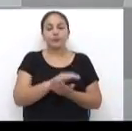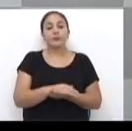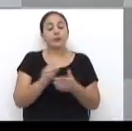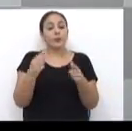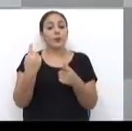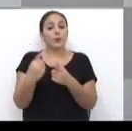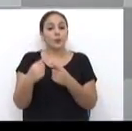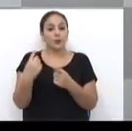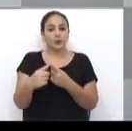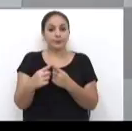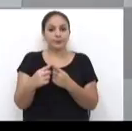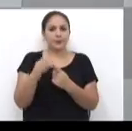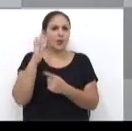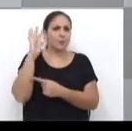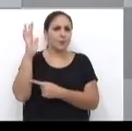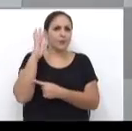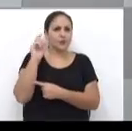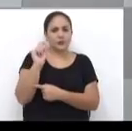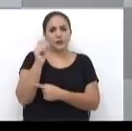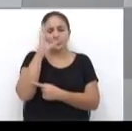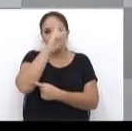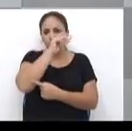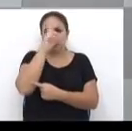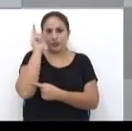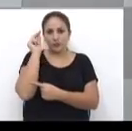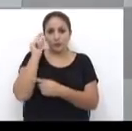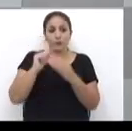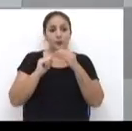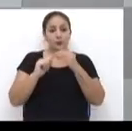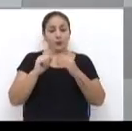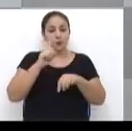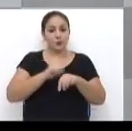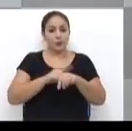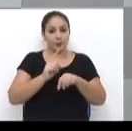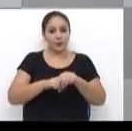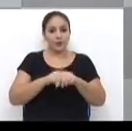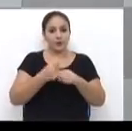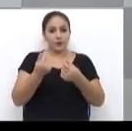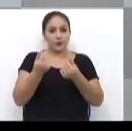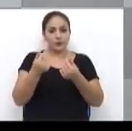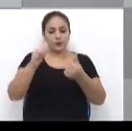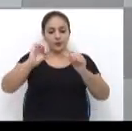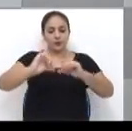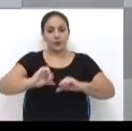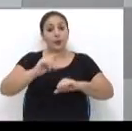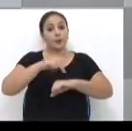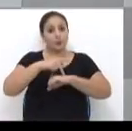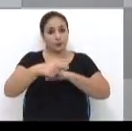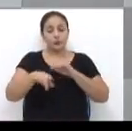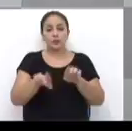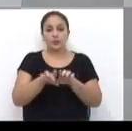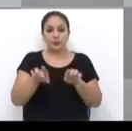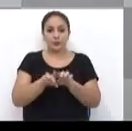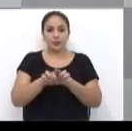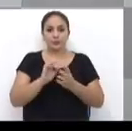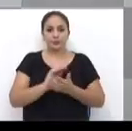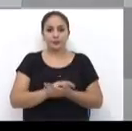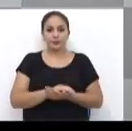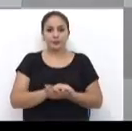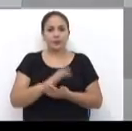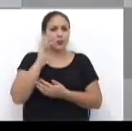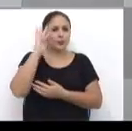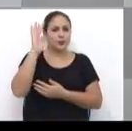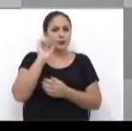público, principalmente no momento de crise no qual nós vivemos, e Passo Fundo também passa por um momento de crise econômica, imaginar que o poder público vai ter recursos para gerir de